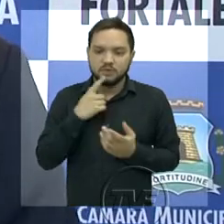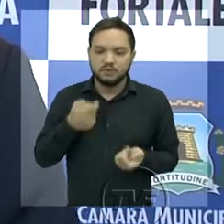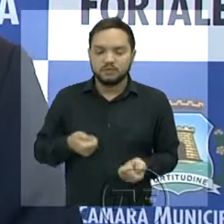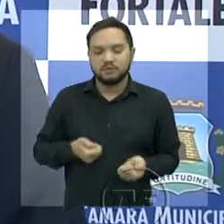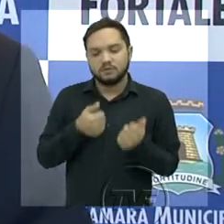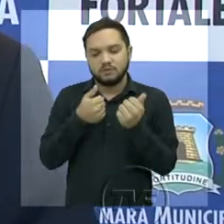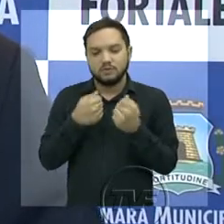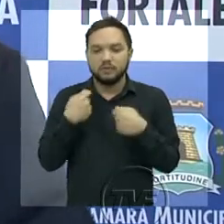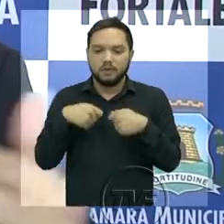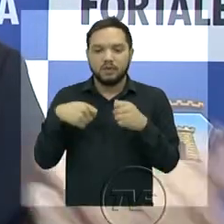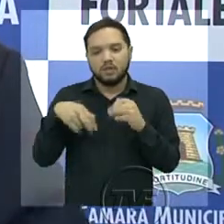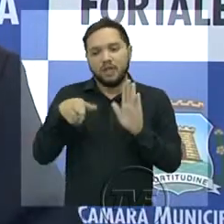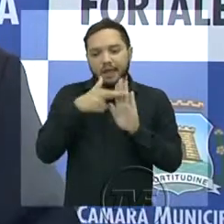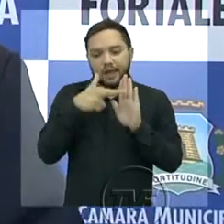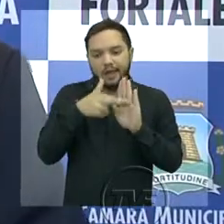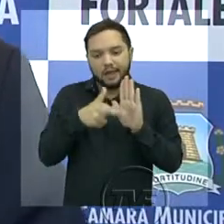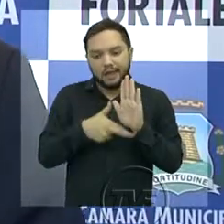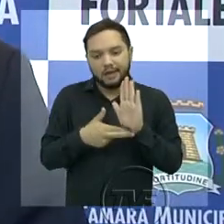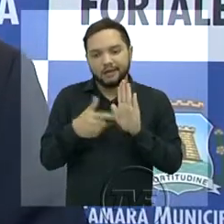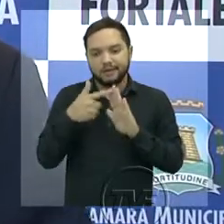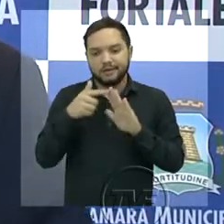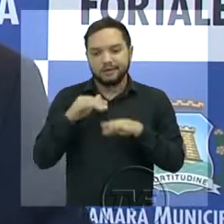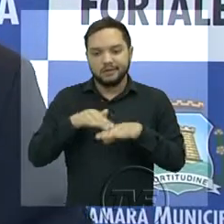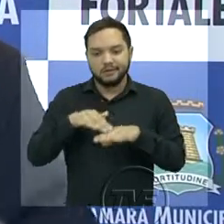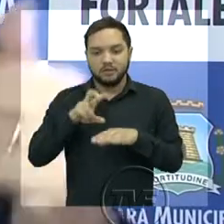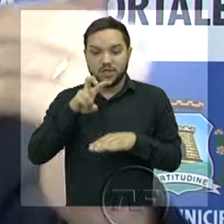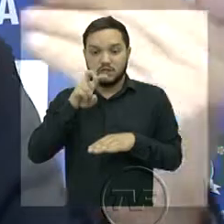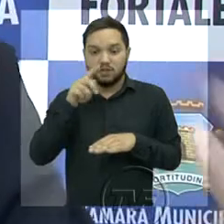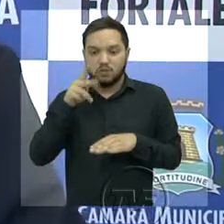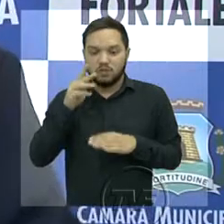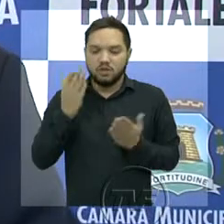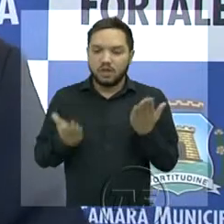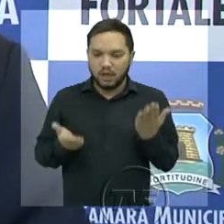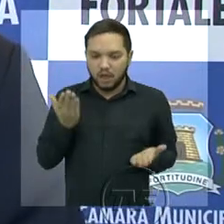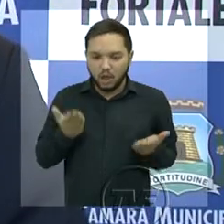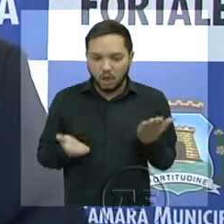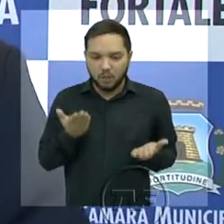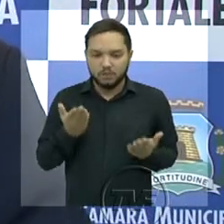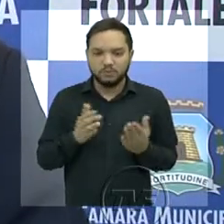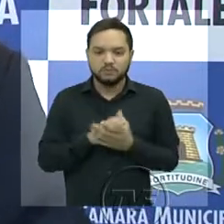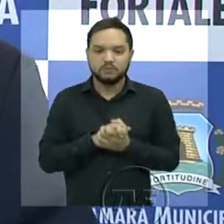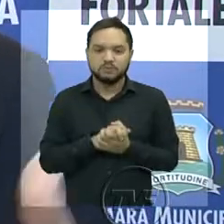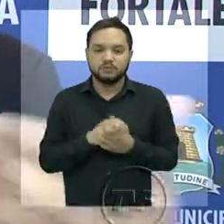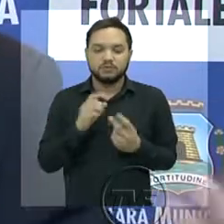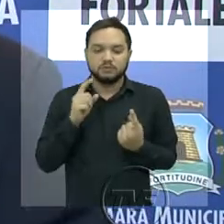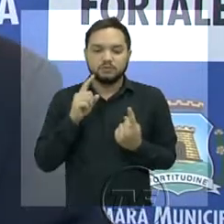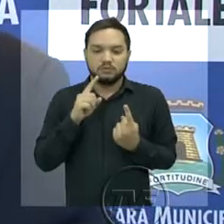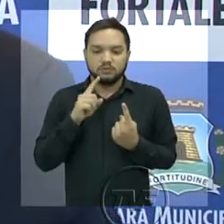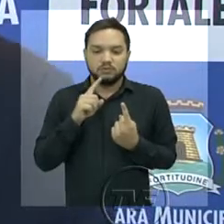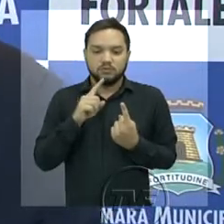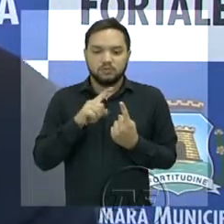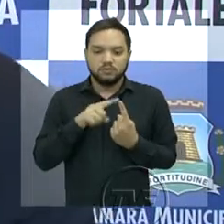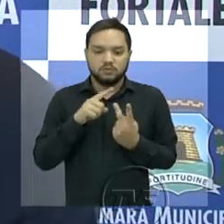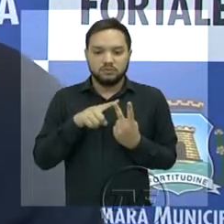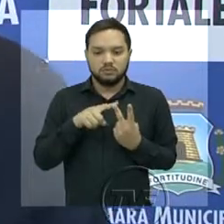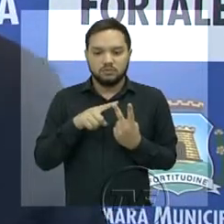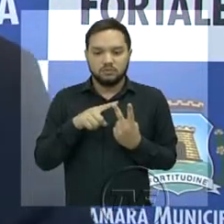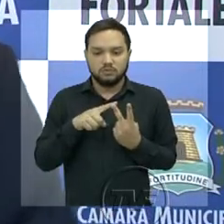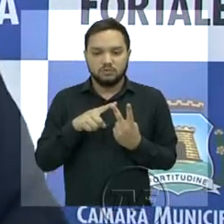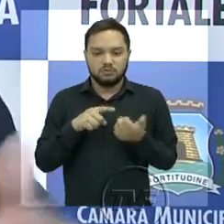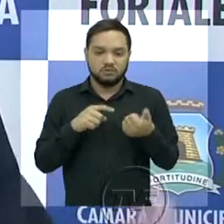alguns critérios, realmente. A pessoa tem que ter mais de 50 quilos, tem que estar entre 16 e